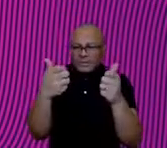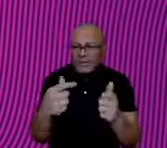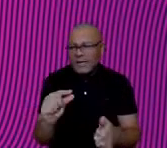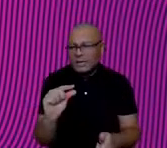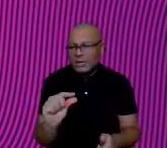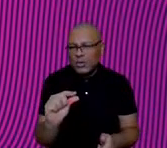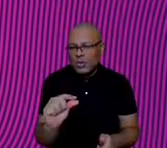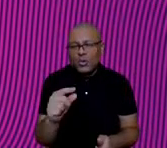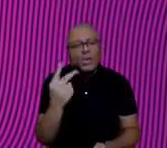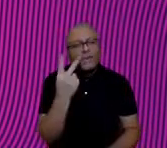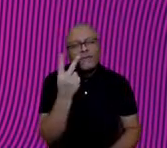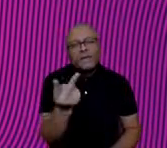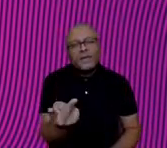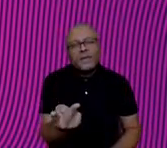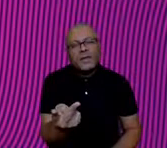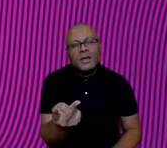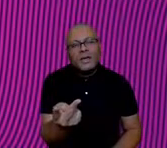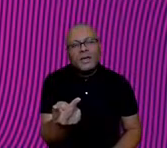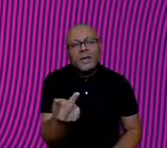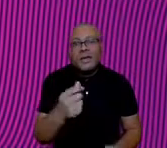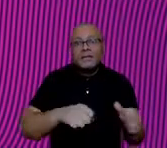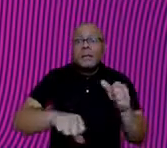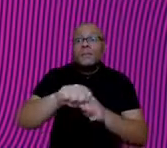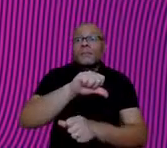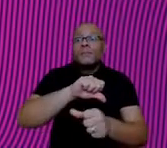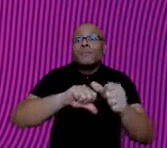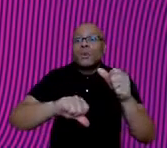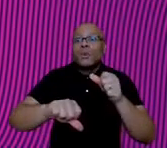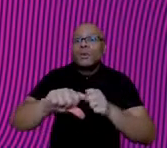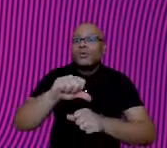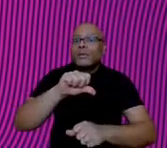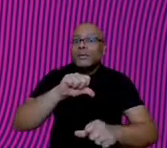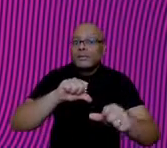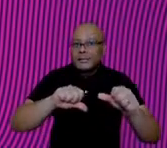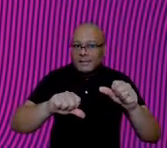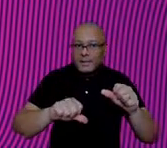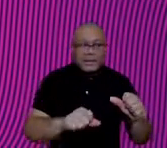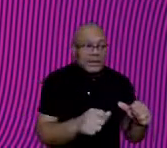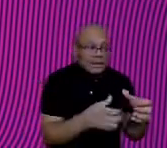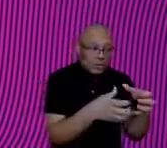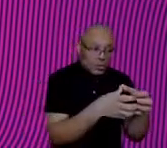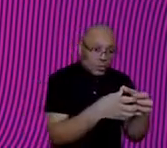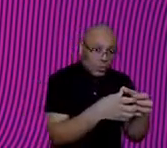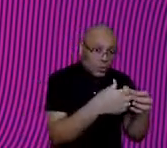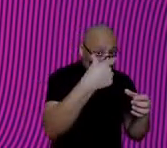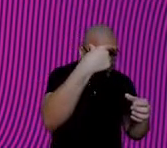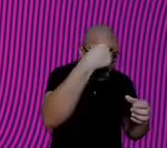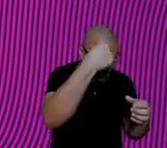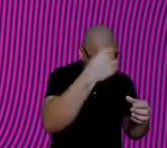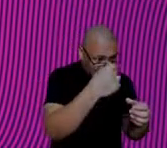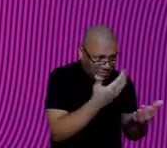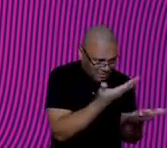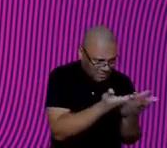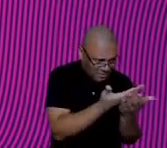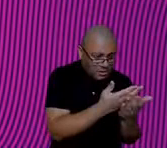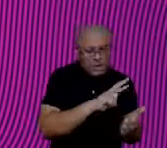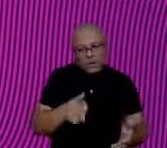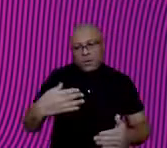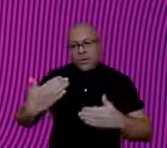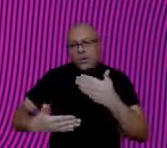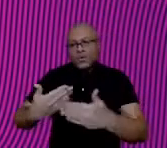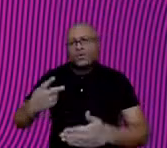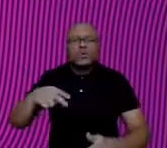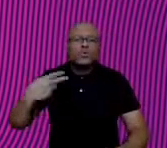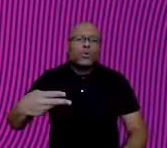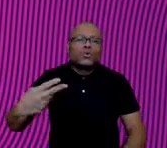isso, essa translação da fronteira do conhecimento para a prática do dia a dia, por exemplo, numa rede como a